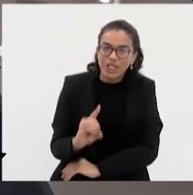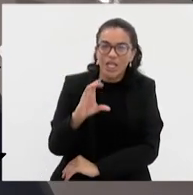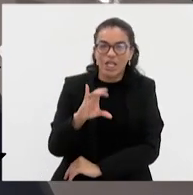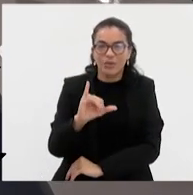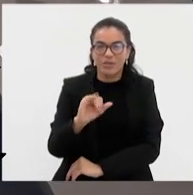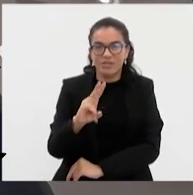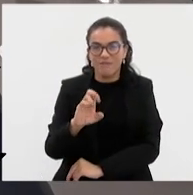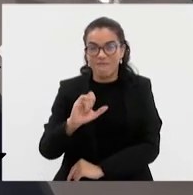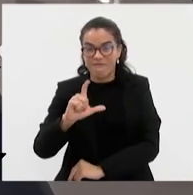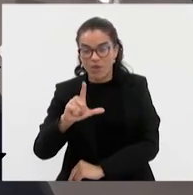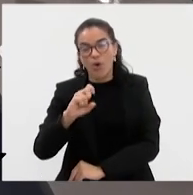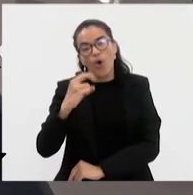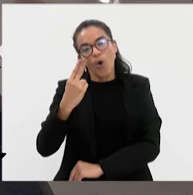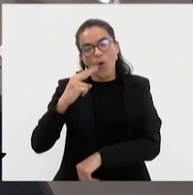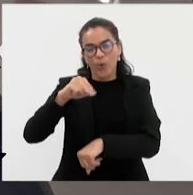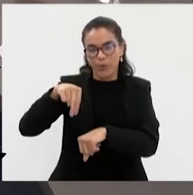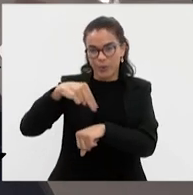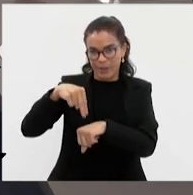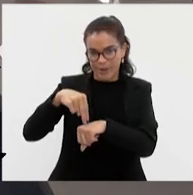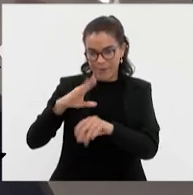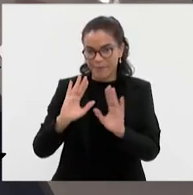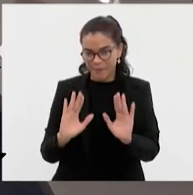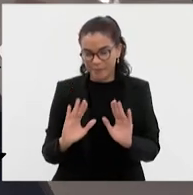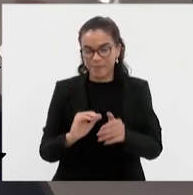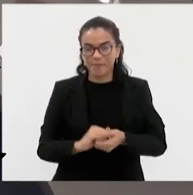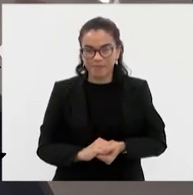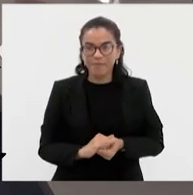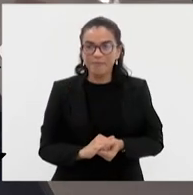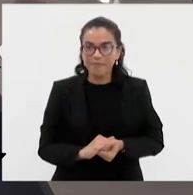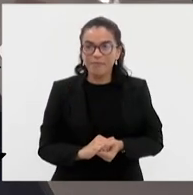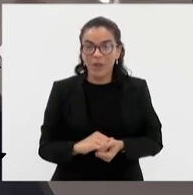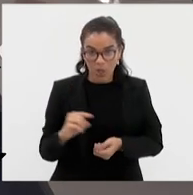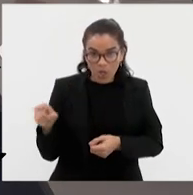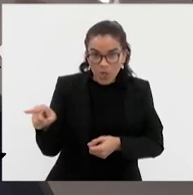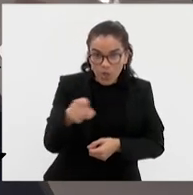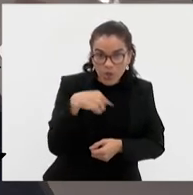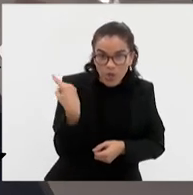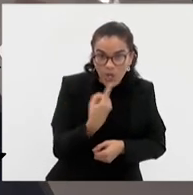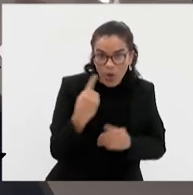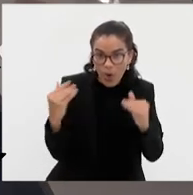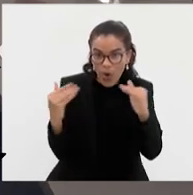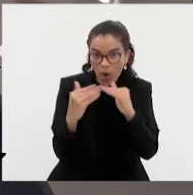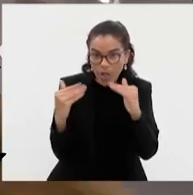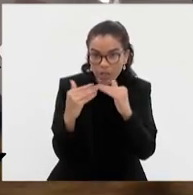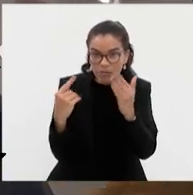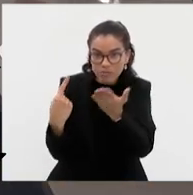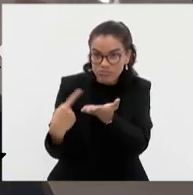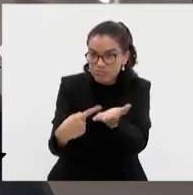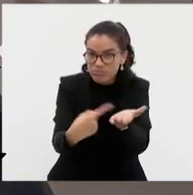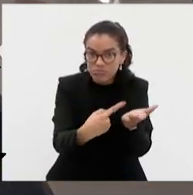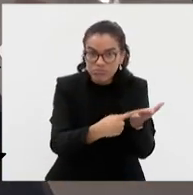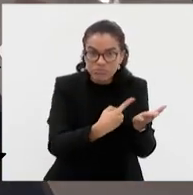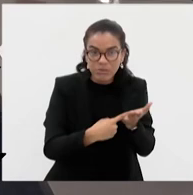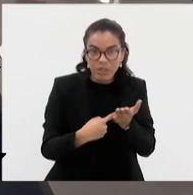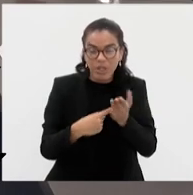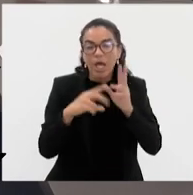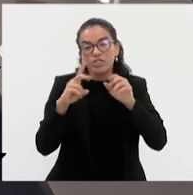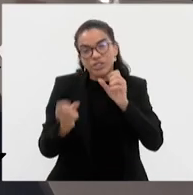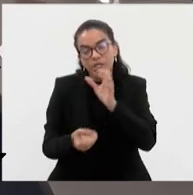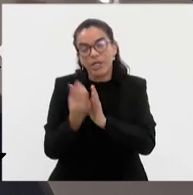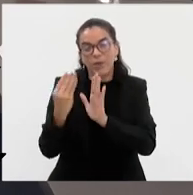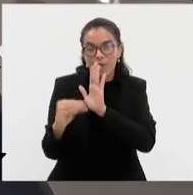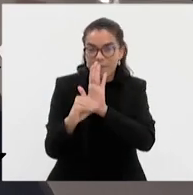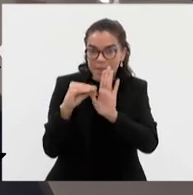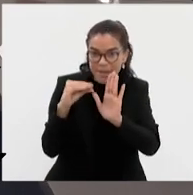competência legislativa da União. Federal. Eu acho prudente, se todos concordarem, a gente faz então uma constitucionalidade com emenda. Essa emenda sugerida